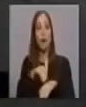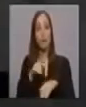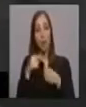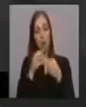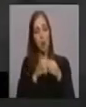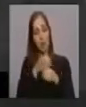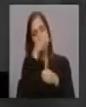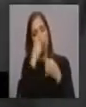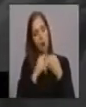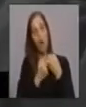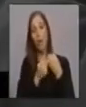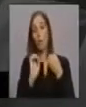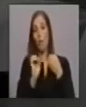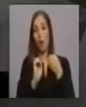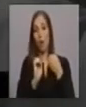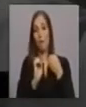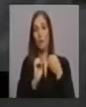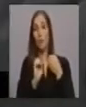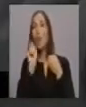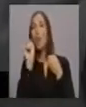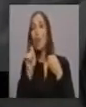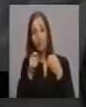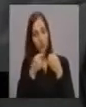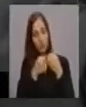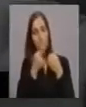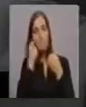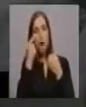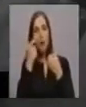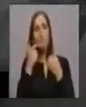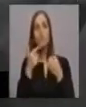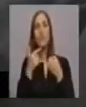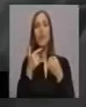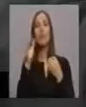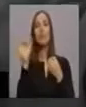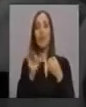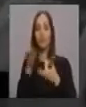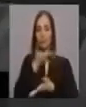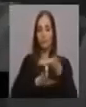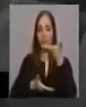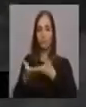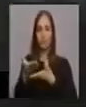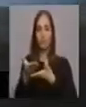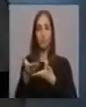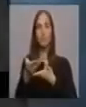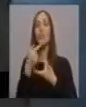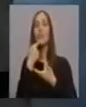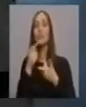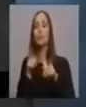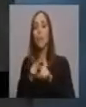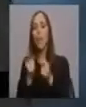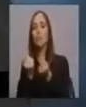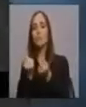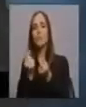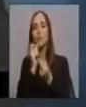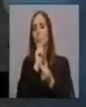existe está aí com letras suficientemente grandes para e taxa de retorno é xis e que podem atingir valores